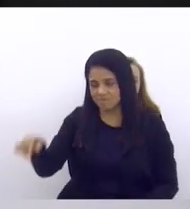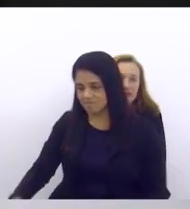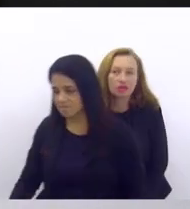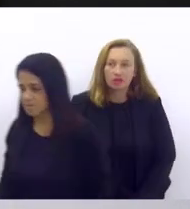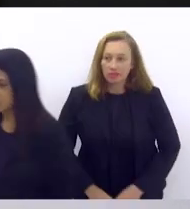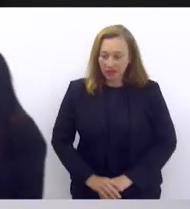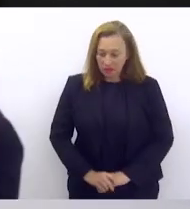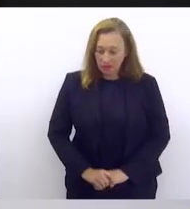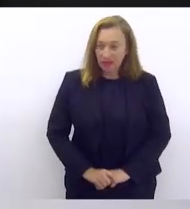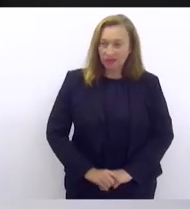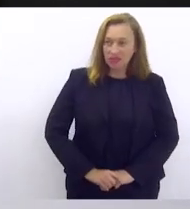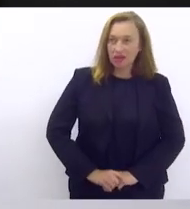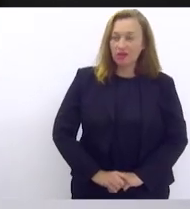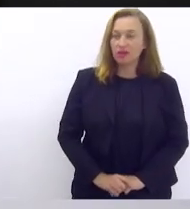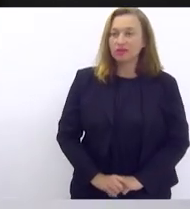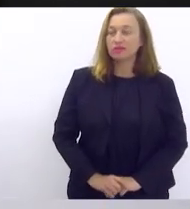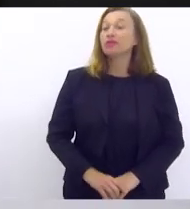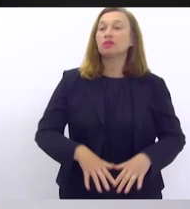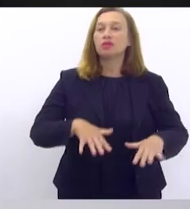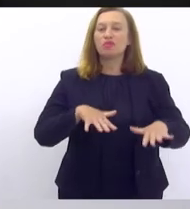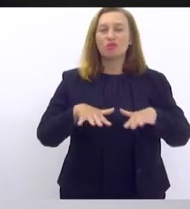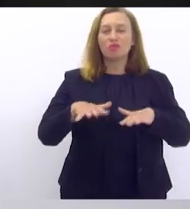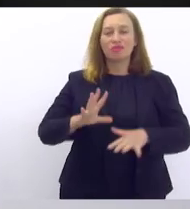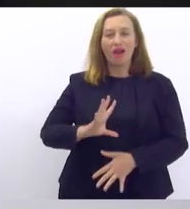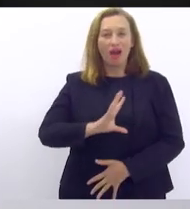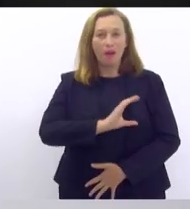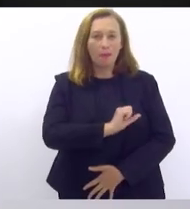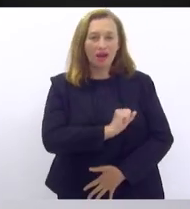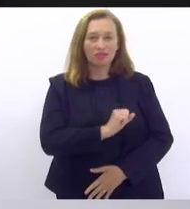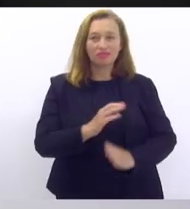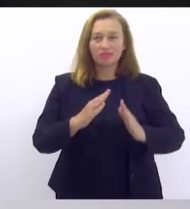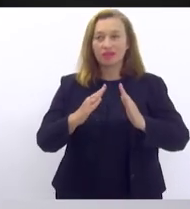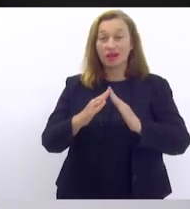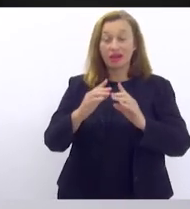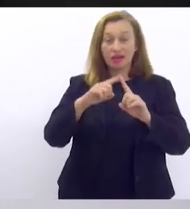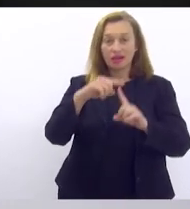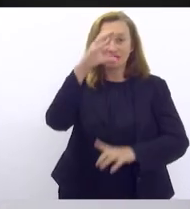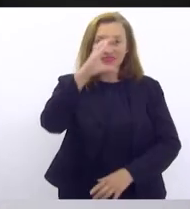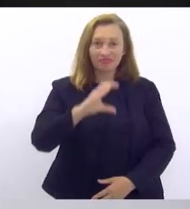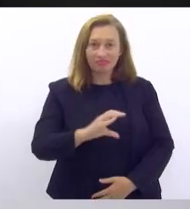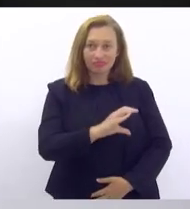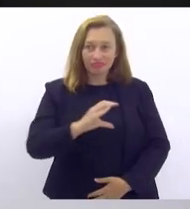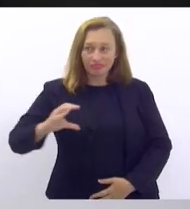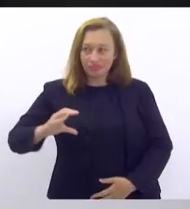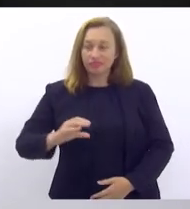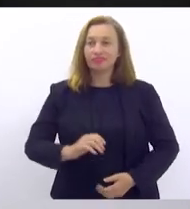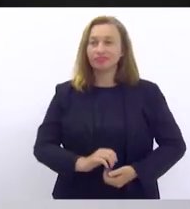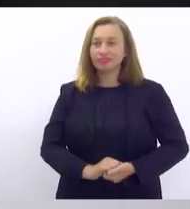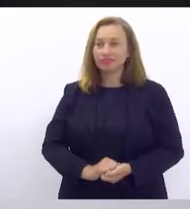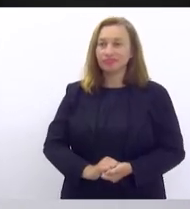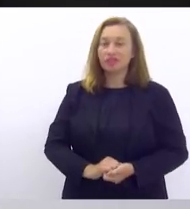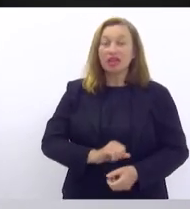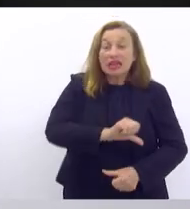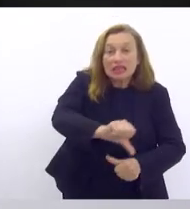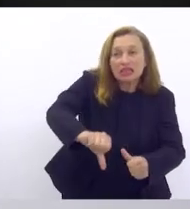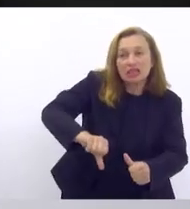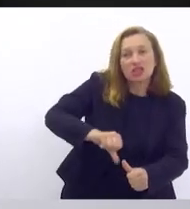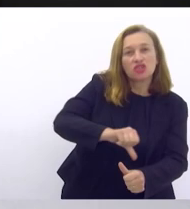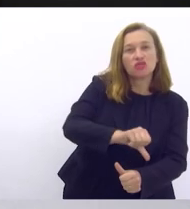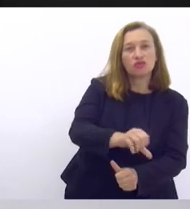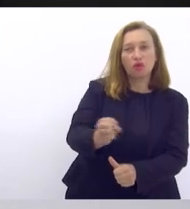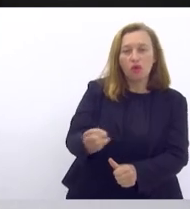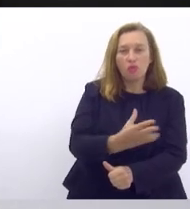movimento. Um movimento amado pela Igreja Católica, um movimento que transformou muitos elos,